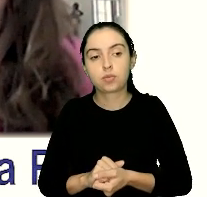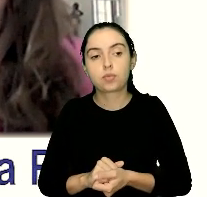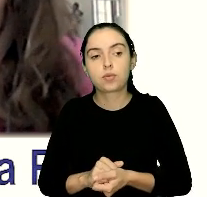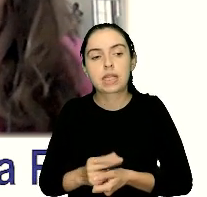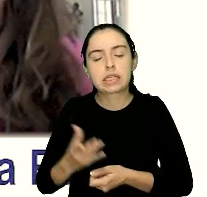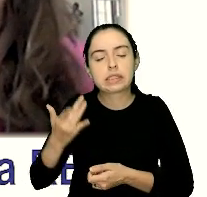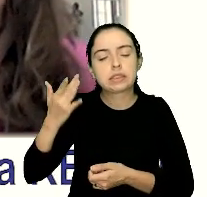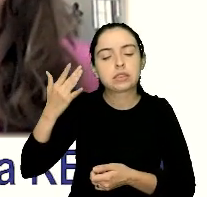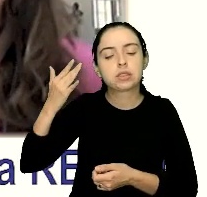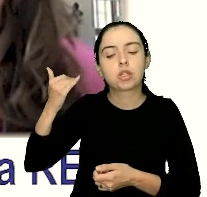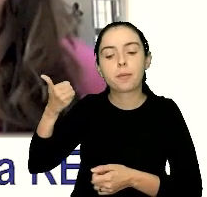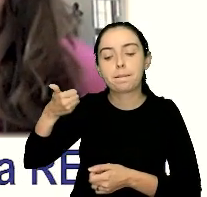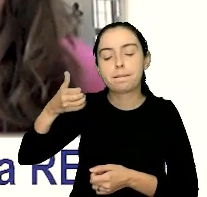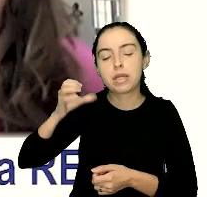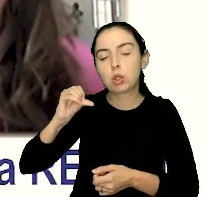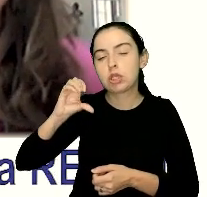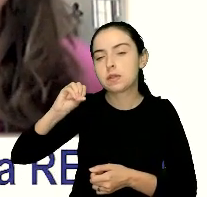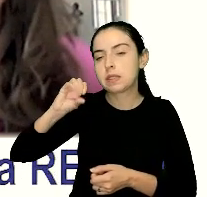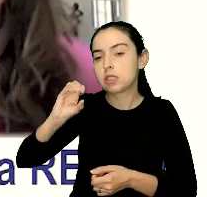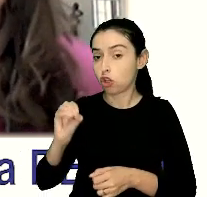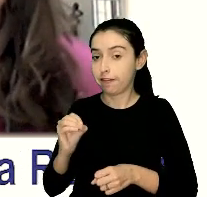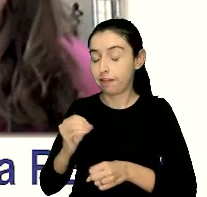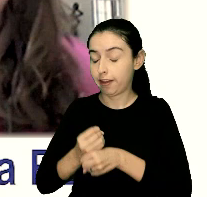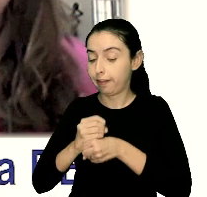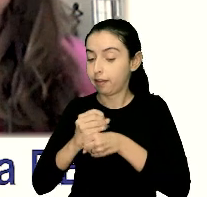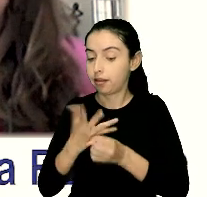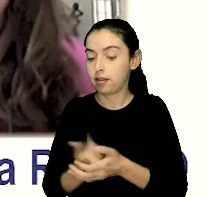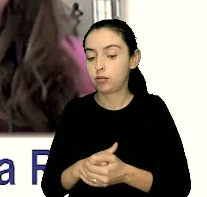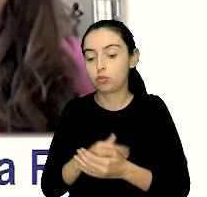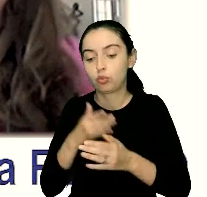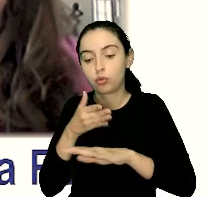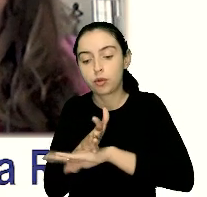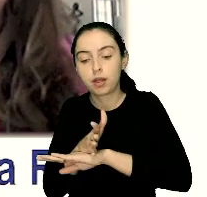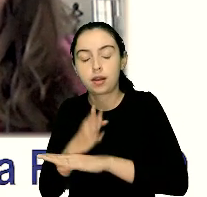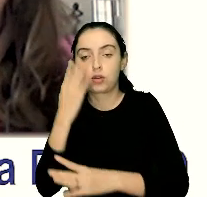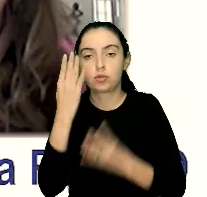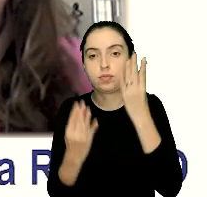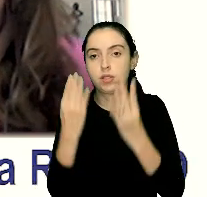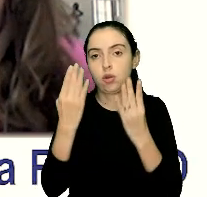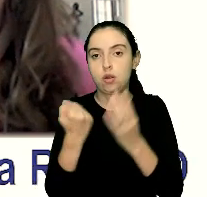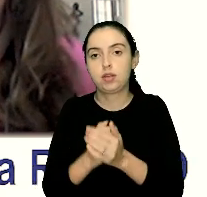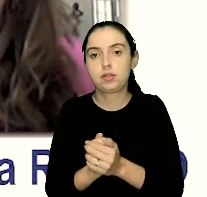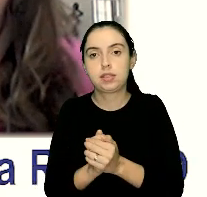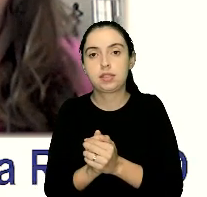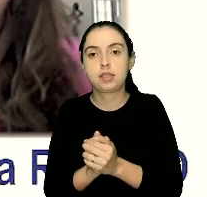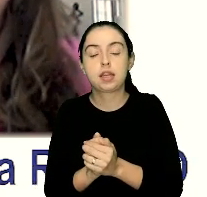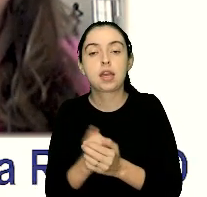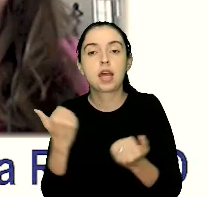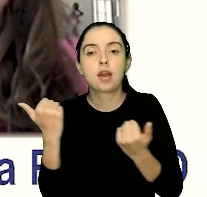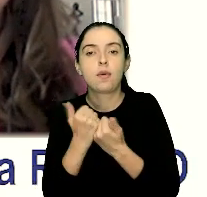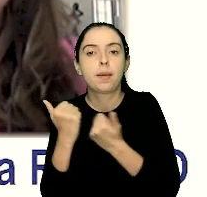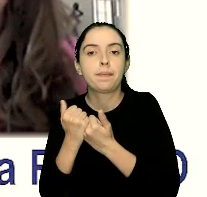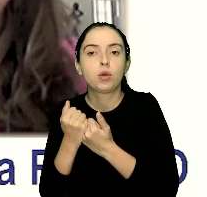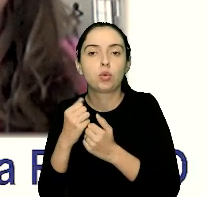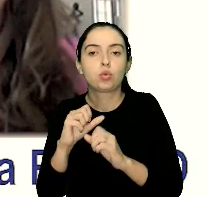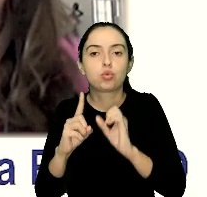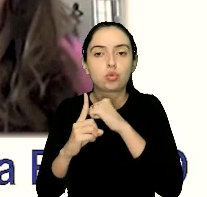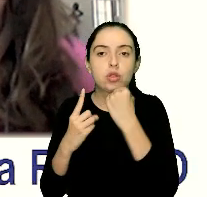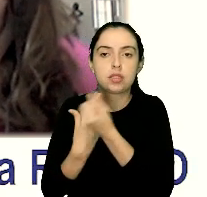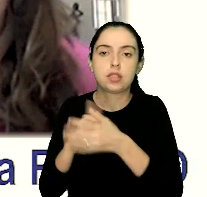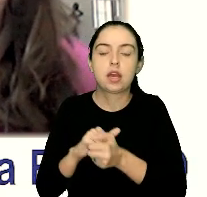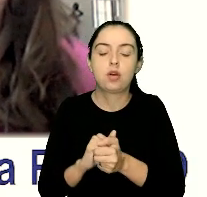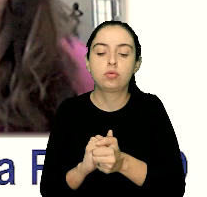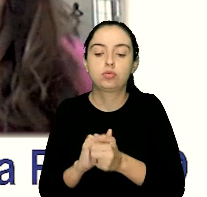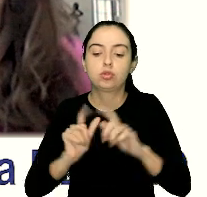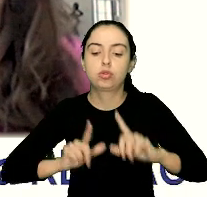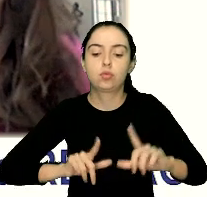1990, com ingresso de psicólogas e assistentes sociais nos quadros funcionais do Tribunal e da Seção Judiciária